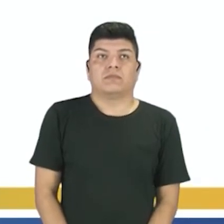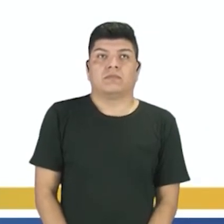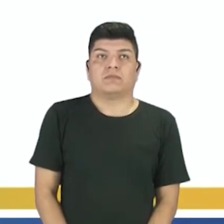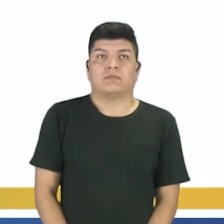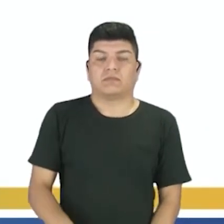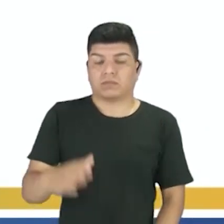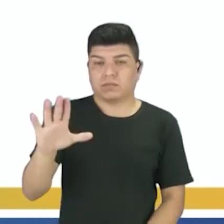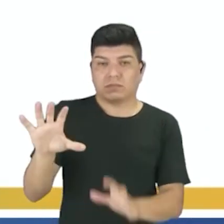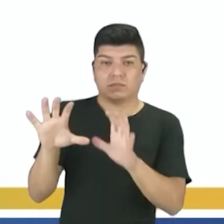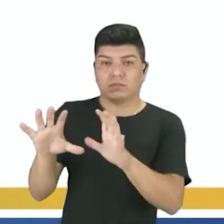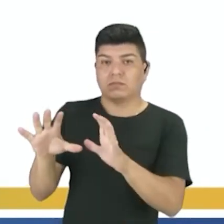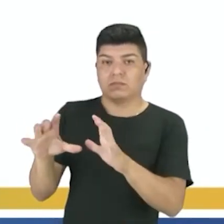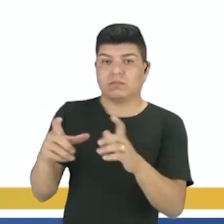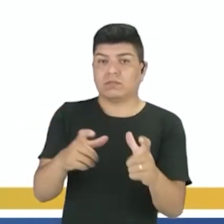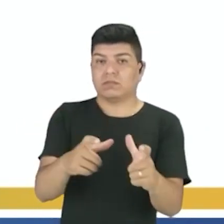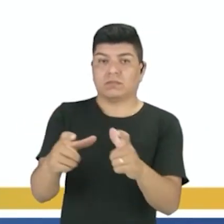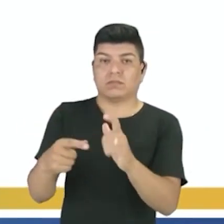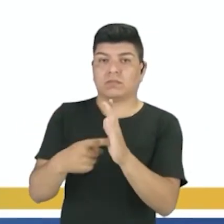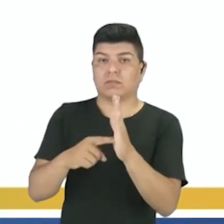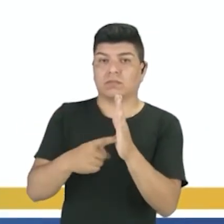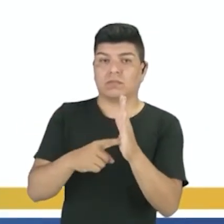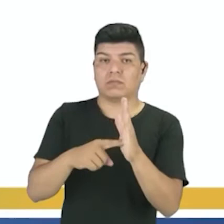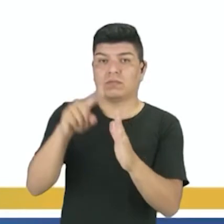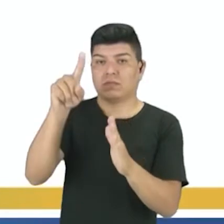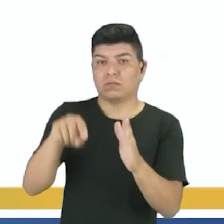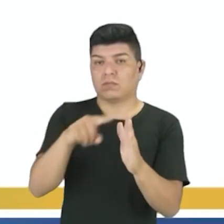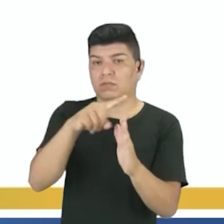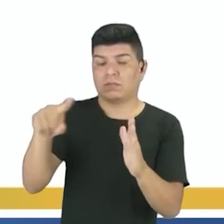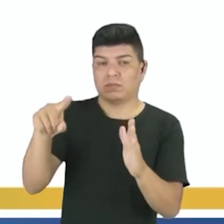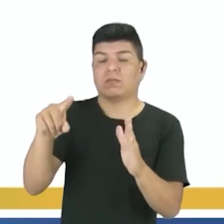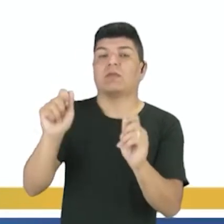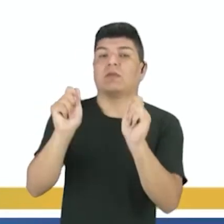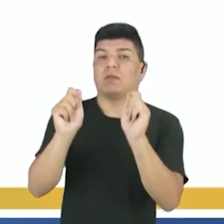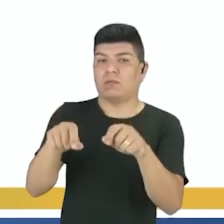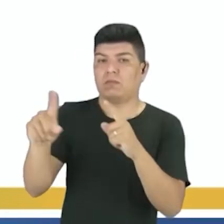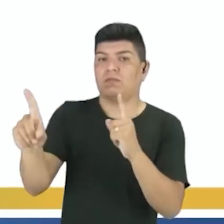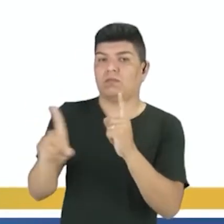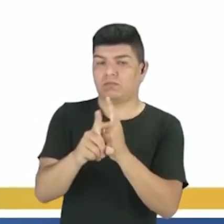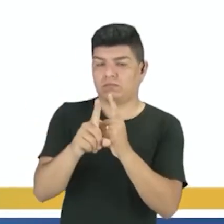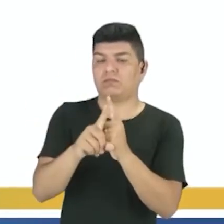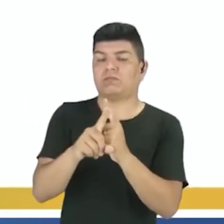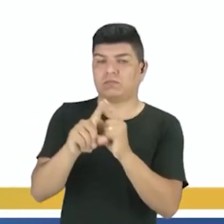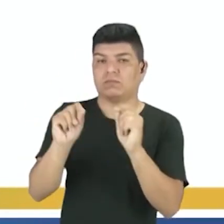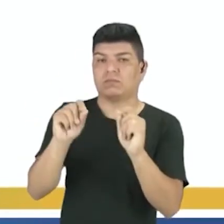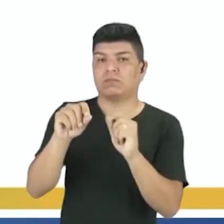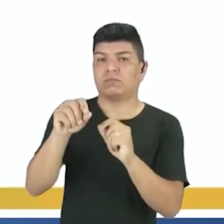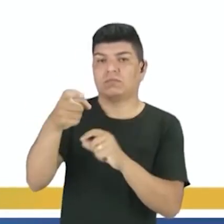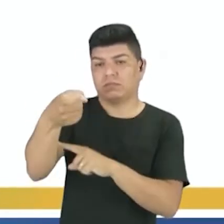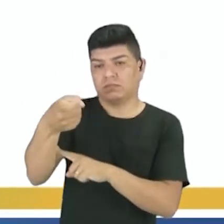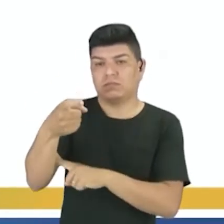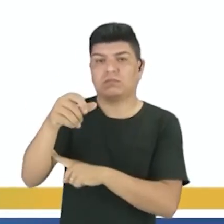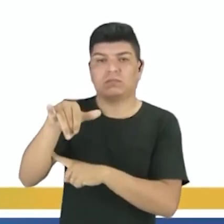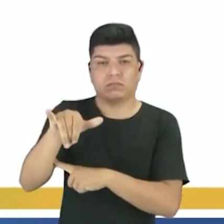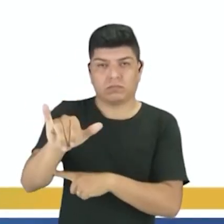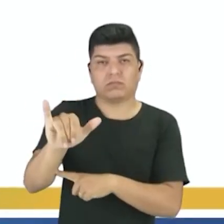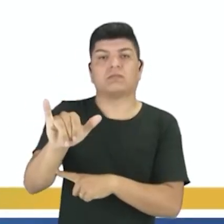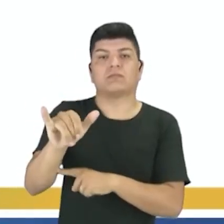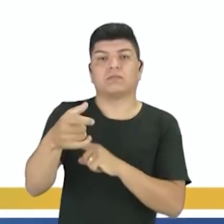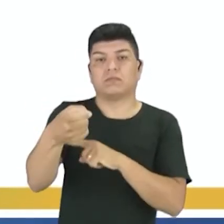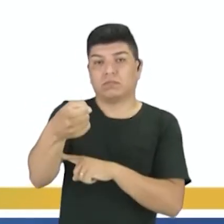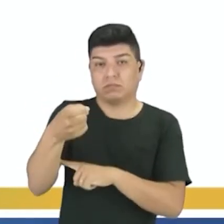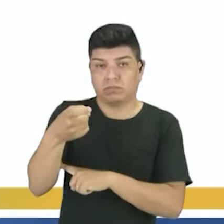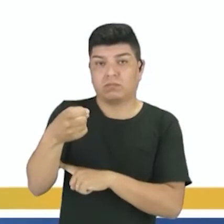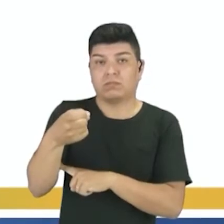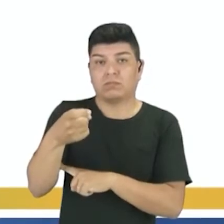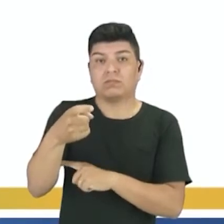Então, dessa forma, qualquer ponto do plano cartesiano pode ser localizado na forma xy, em que x